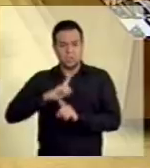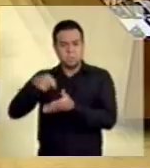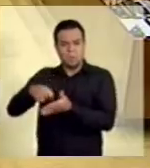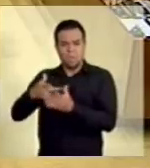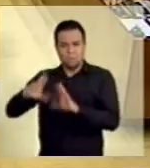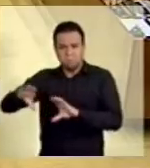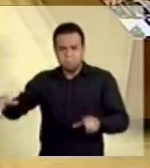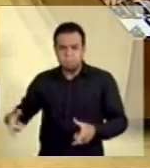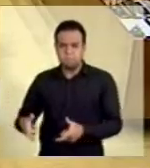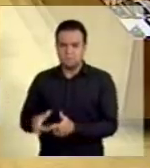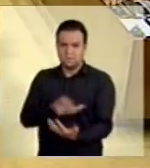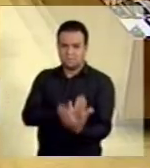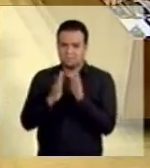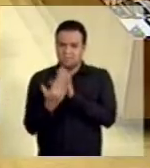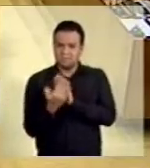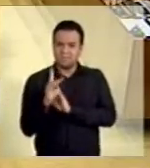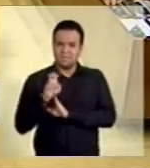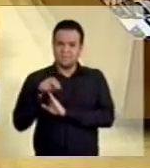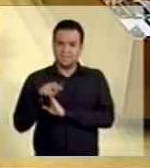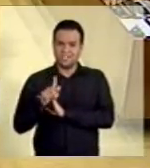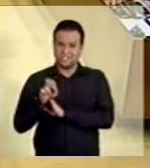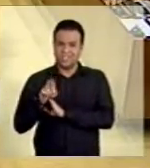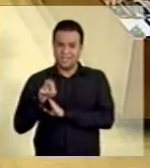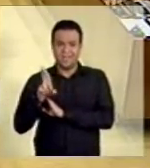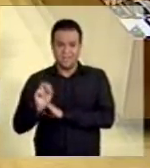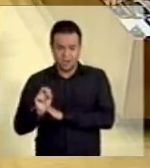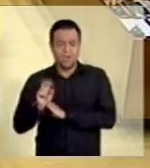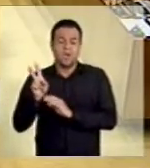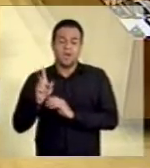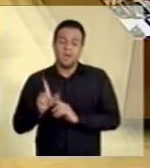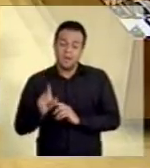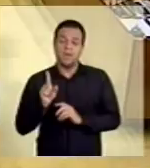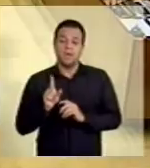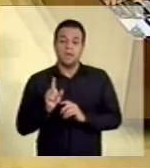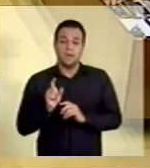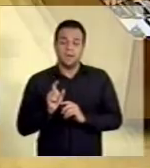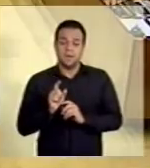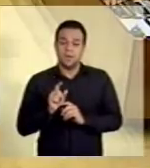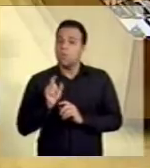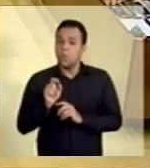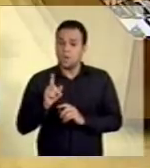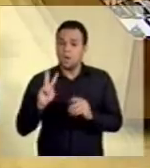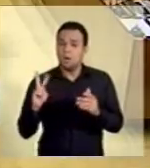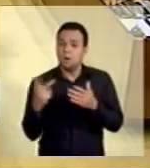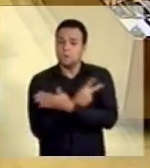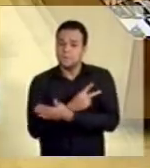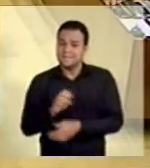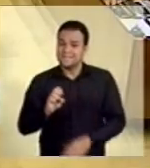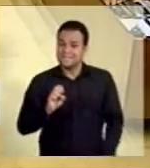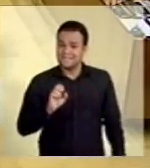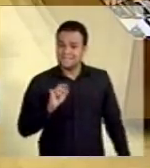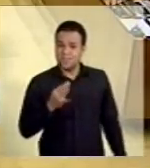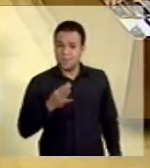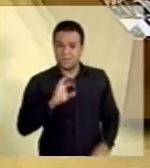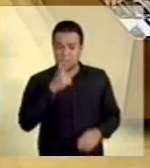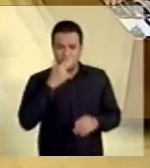dos transgêneros, estado de invisibilidade esse de que resultam situações de